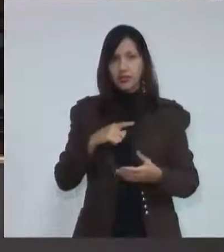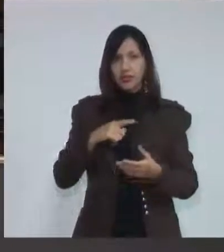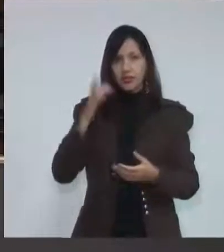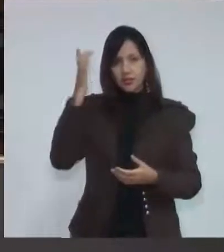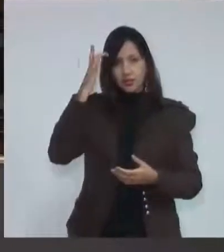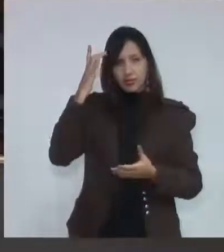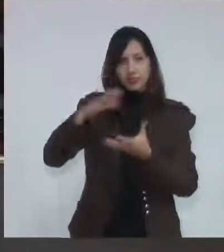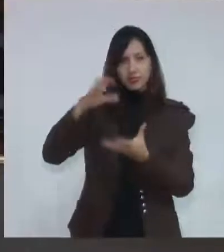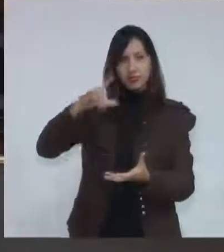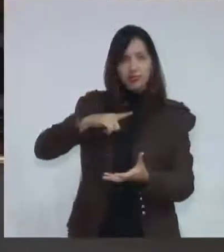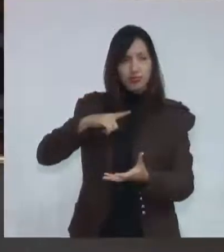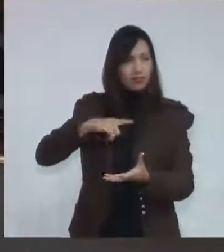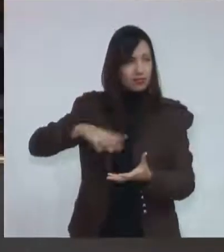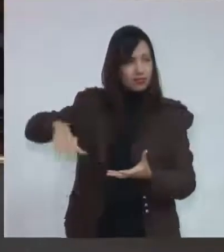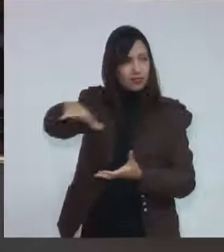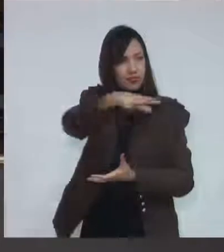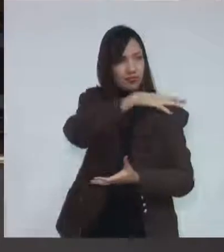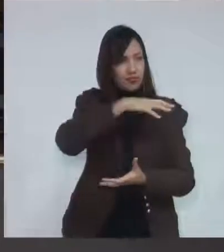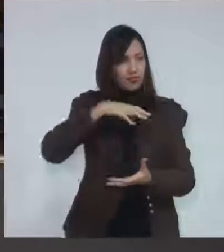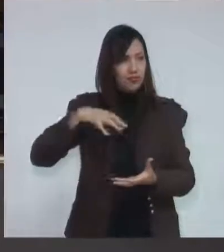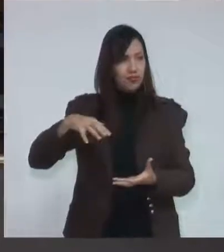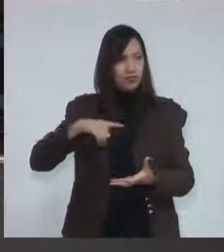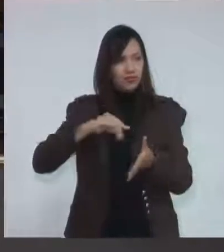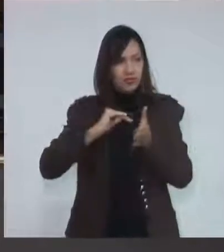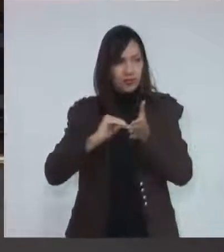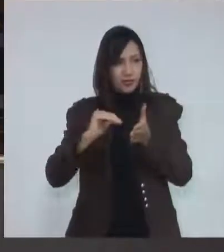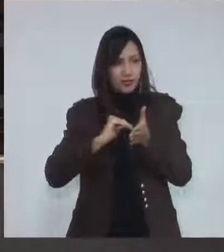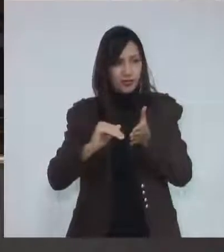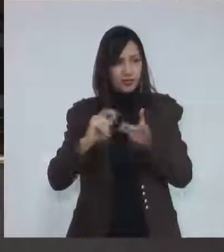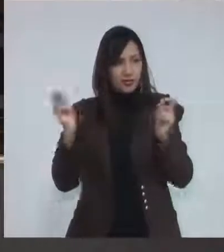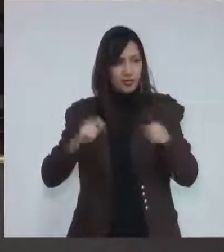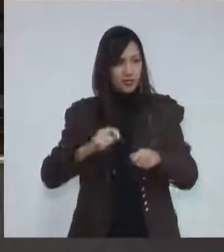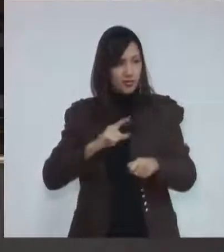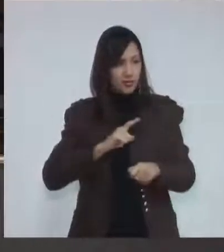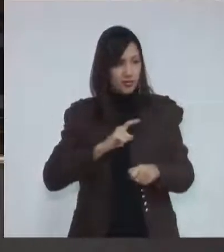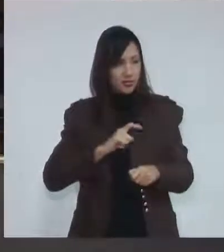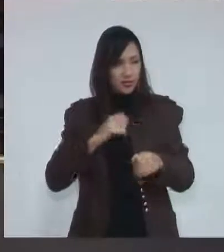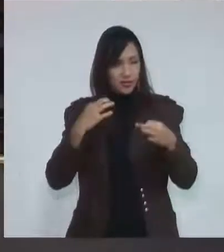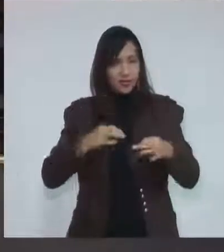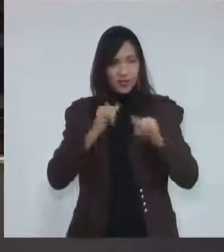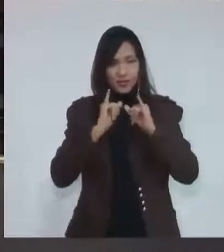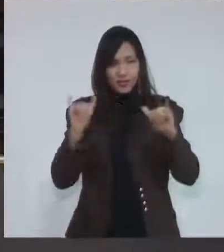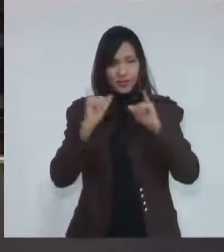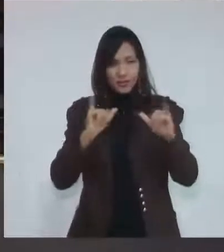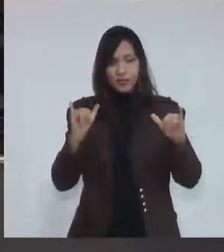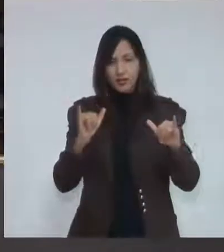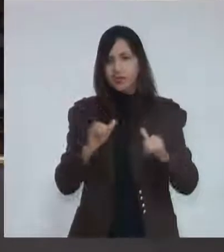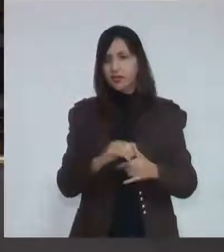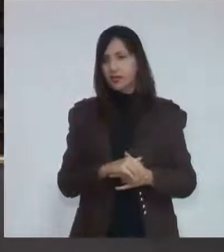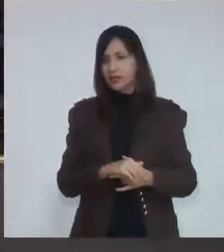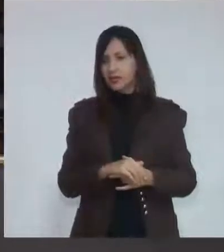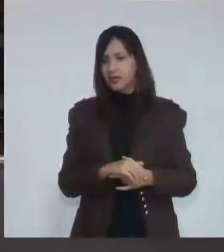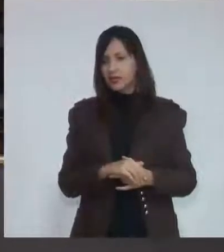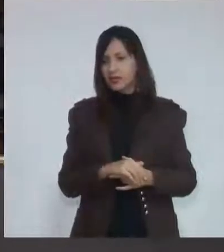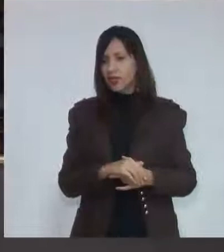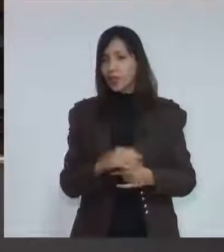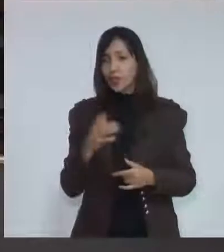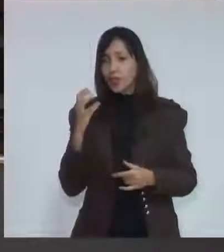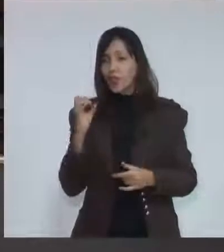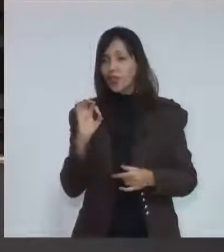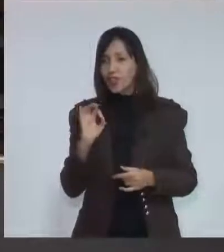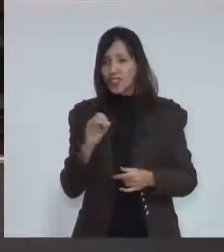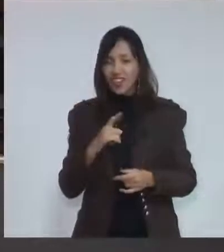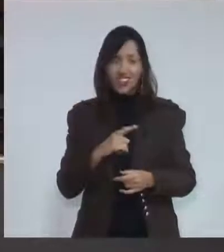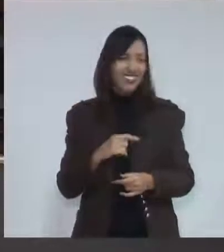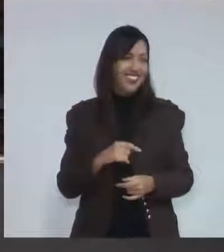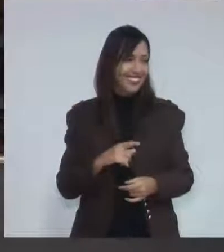senhor prefeito municipal, que através da secretaria competente nos preste as seguintes informações referentes à transferência de funcionários